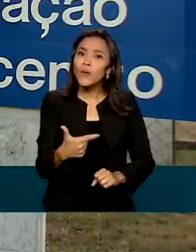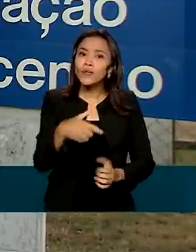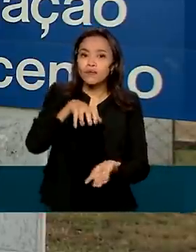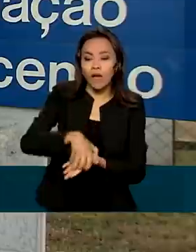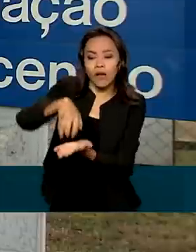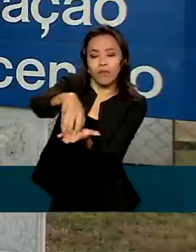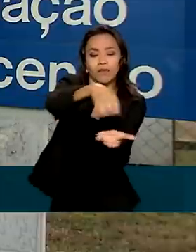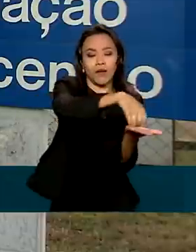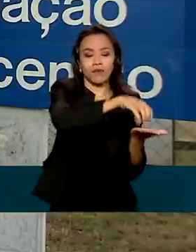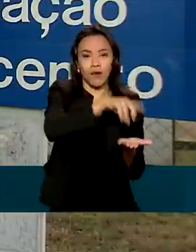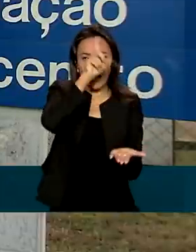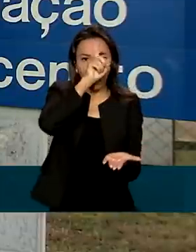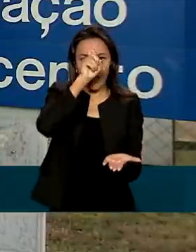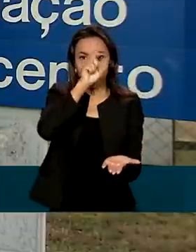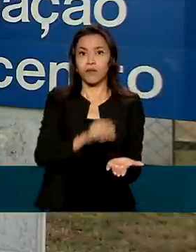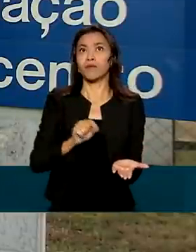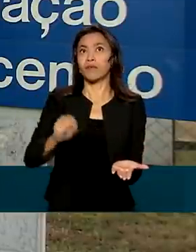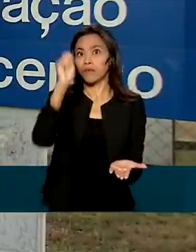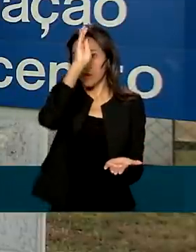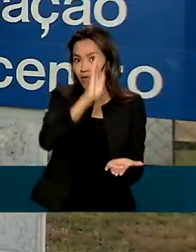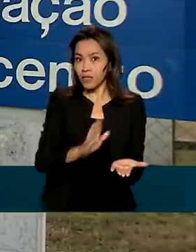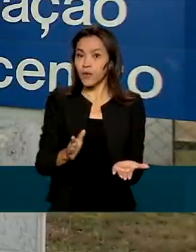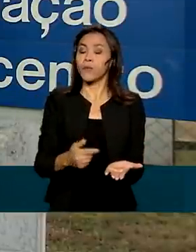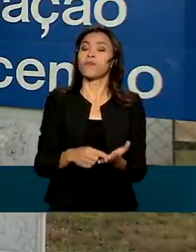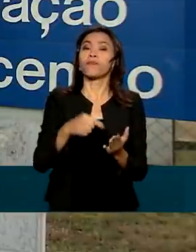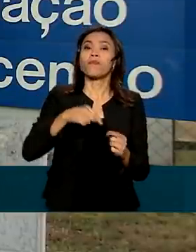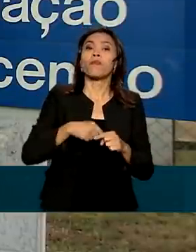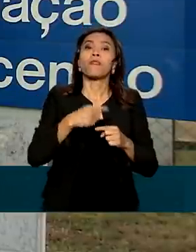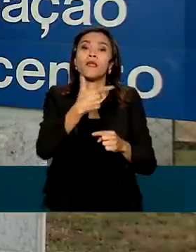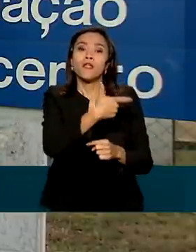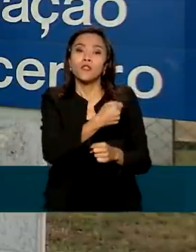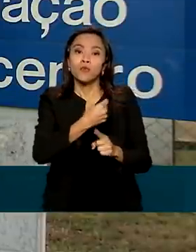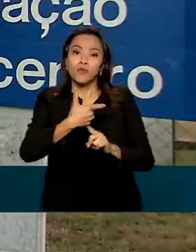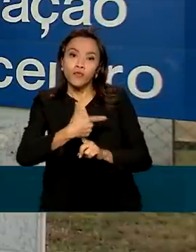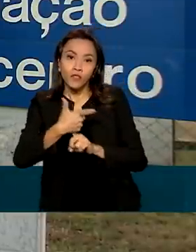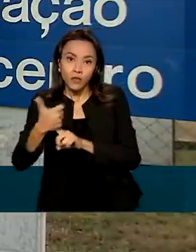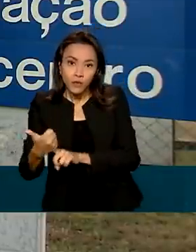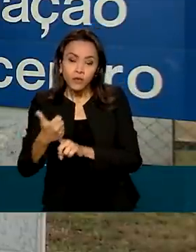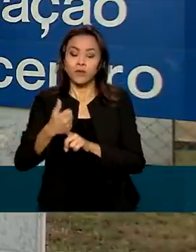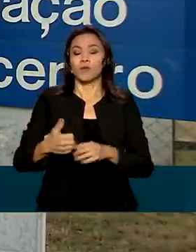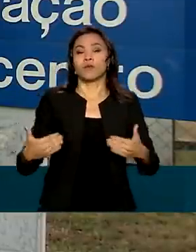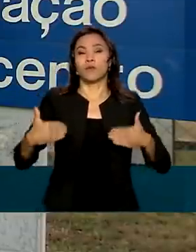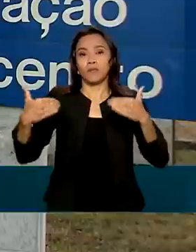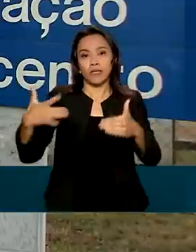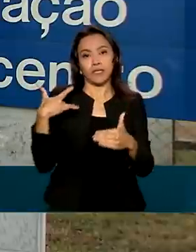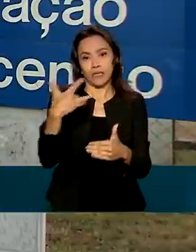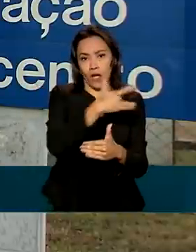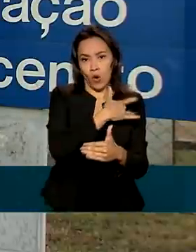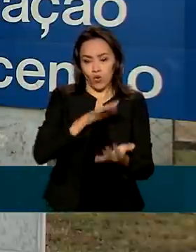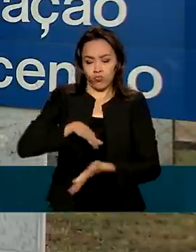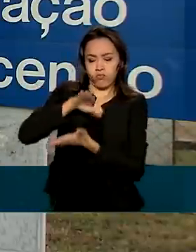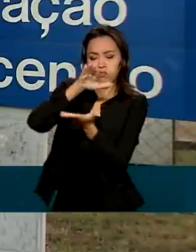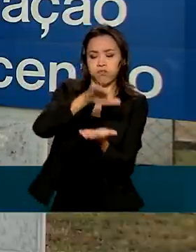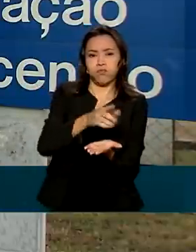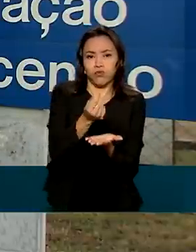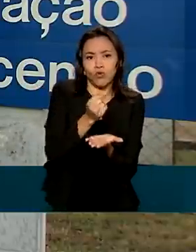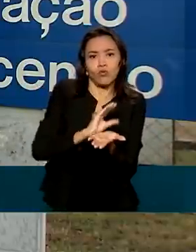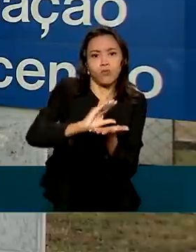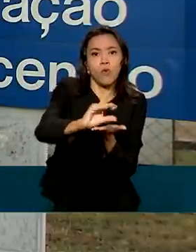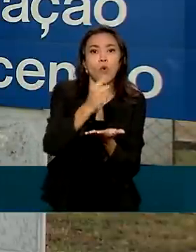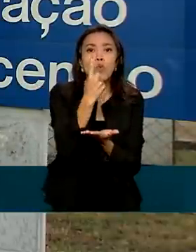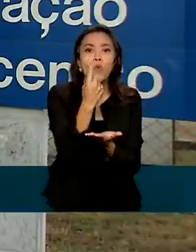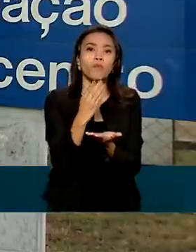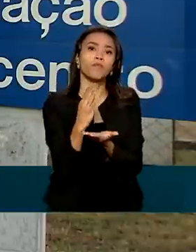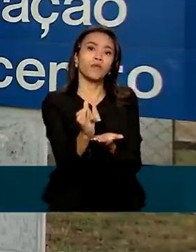todas as regiões do país. Em 2021, o Ministério da Saúde disponibilizou mais de R$ 1 bilhão para a compra